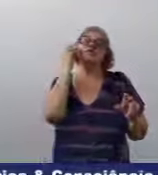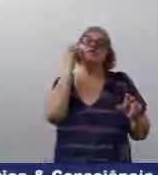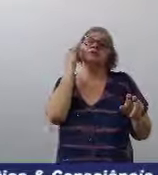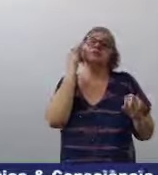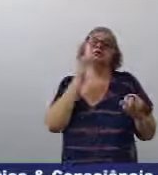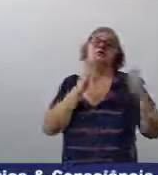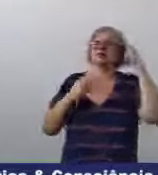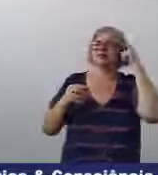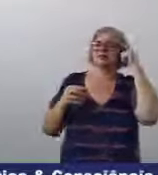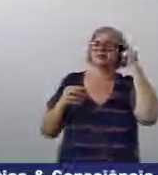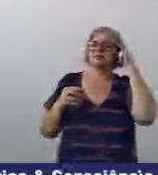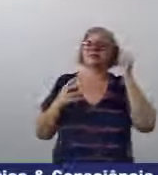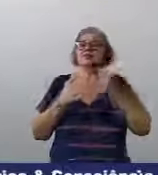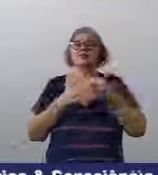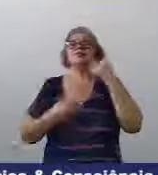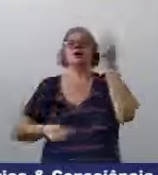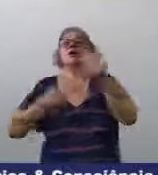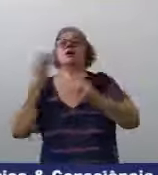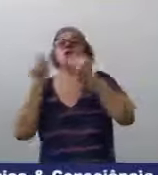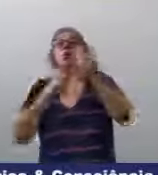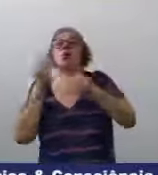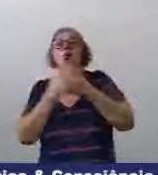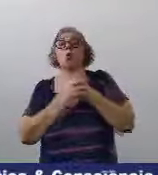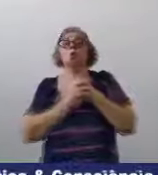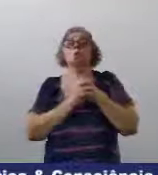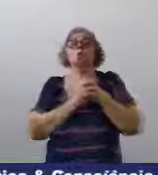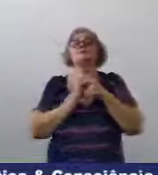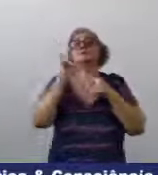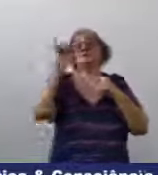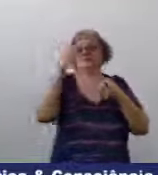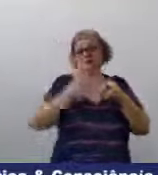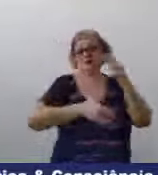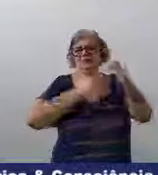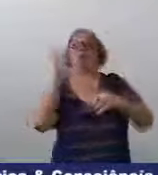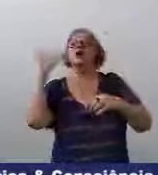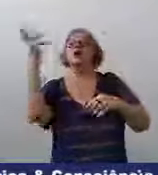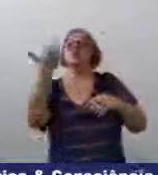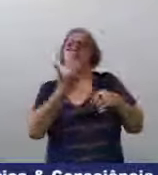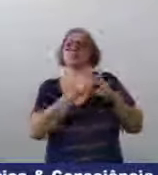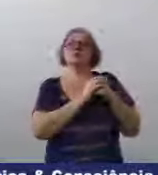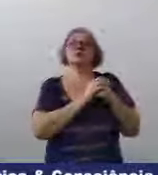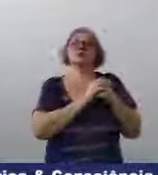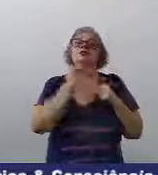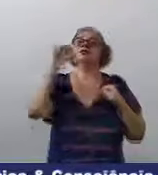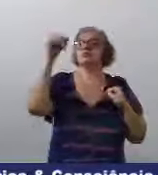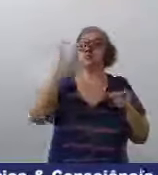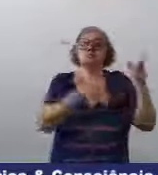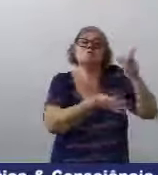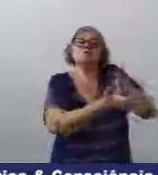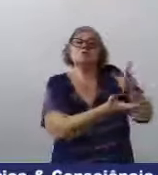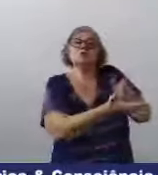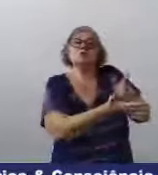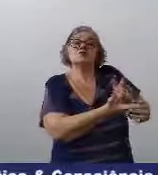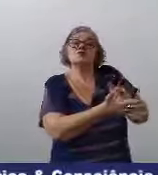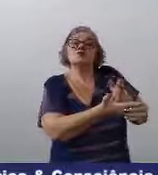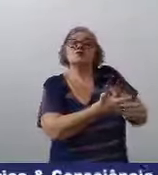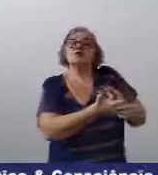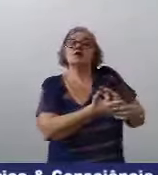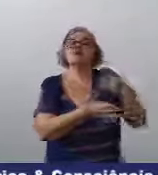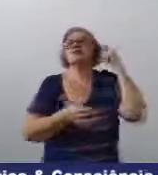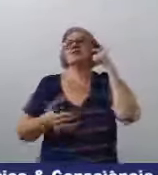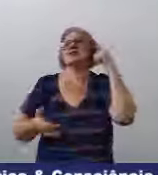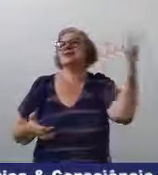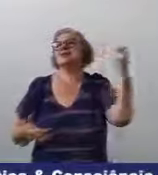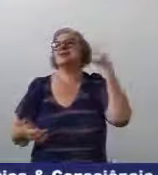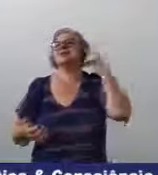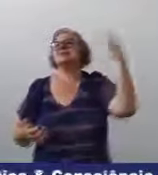de pensamento. Ele pensava como deveriam acontecer as coisas se os fatos A, B e C fossem